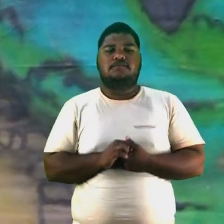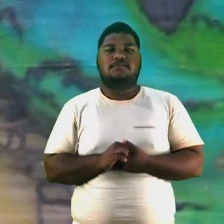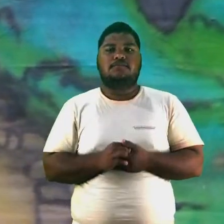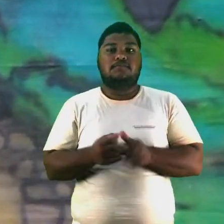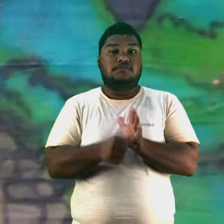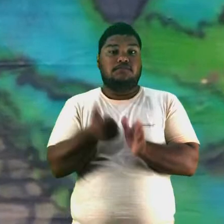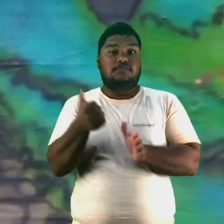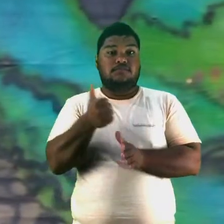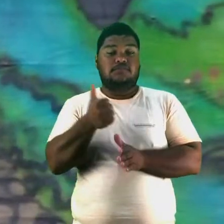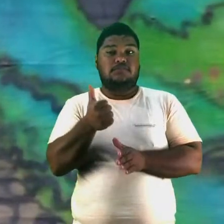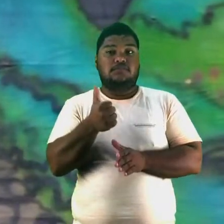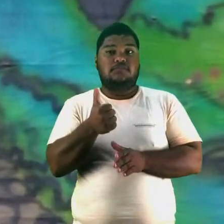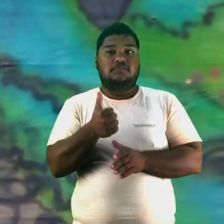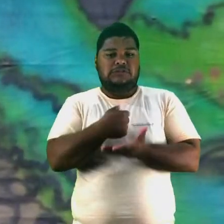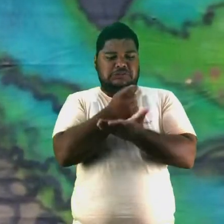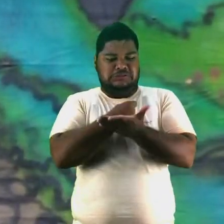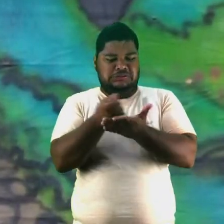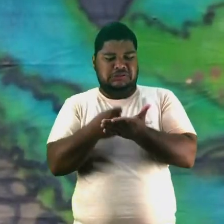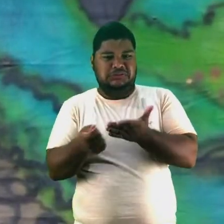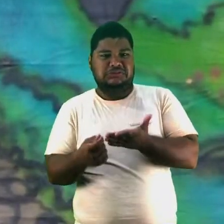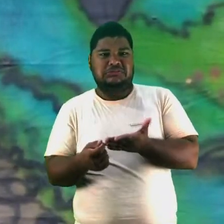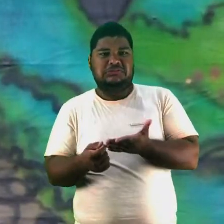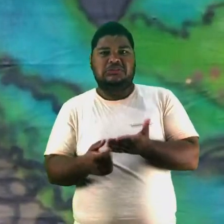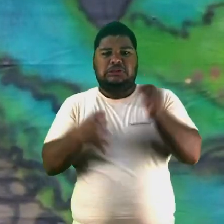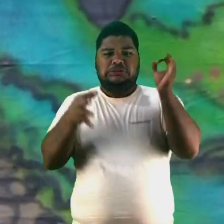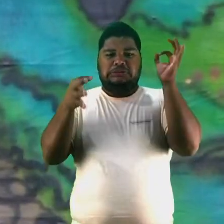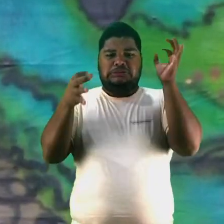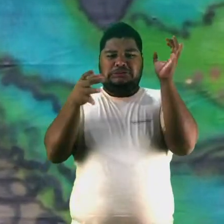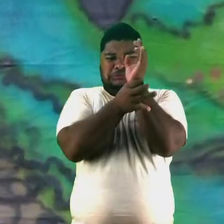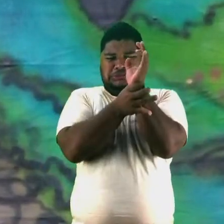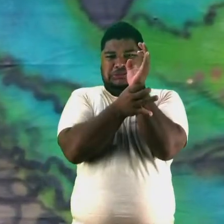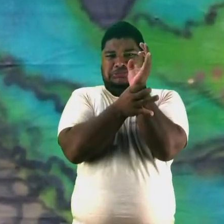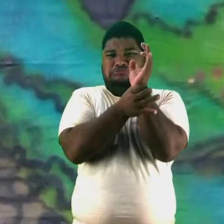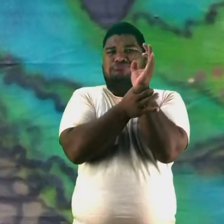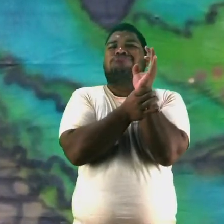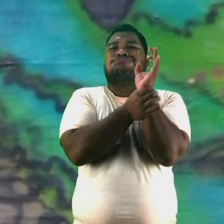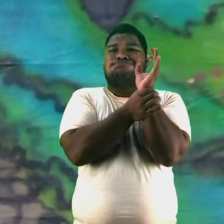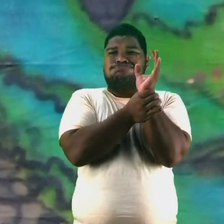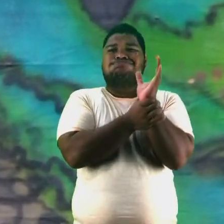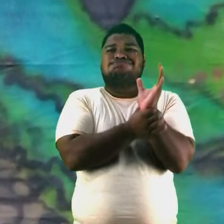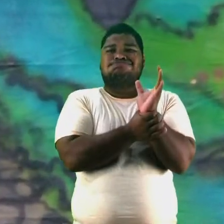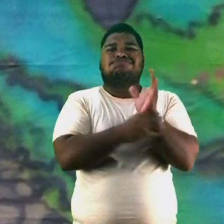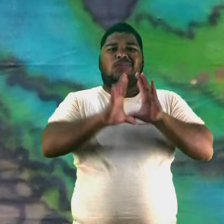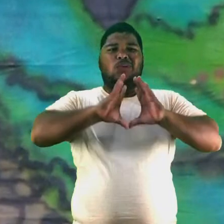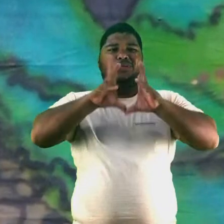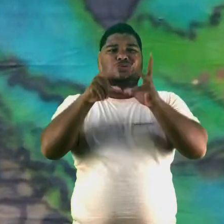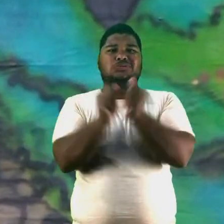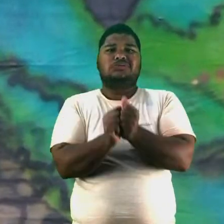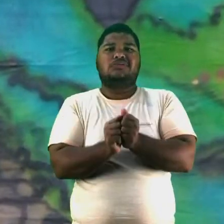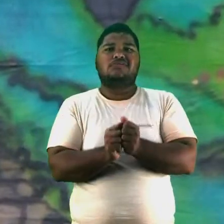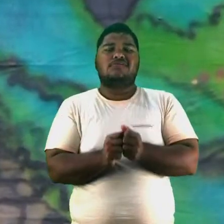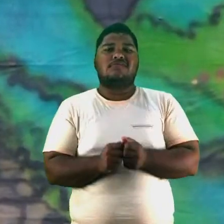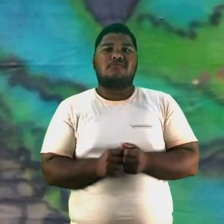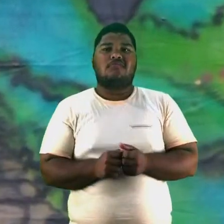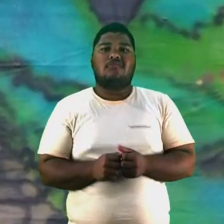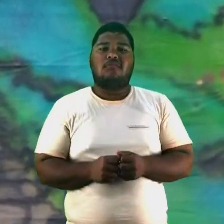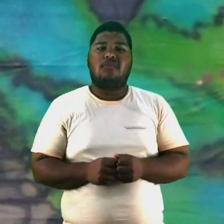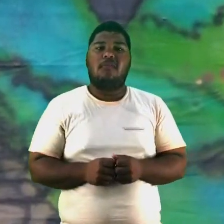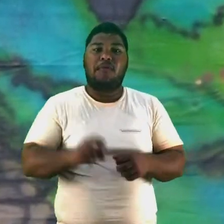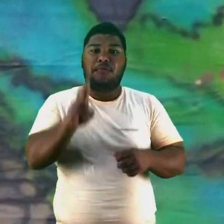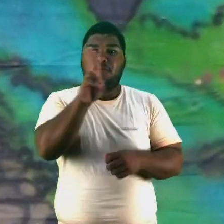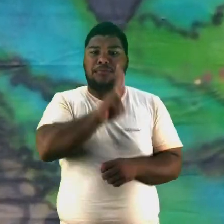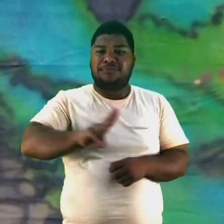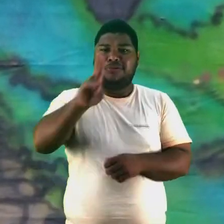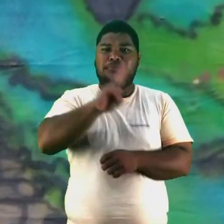isso aqui está escravizando muita gente. Isso aqui não pode escravizar você. Isso tem que ser um instrumento usado para o bem, não para o mal.